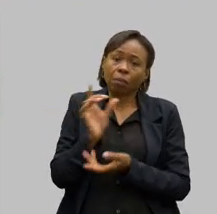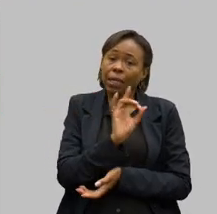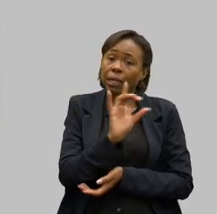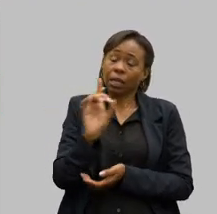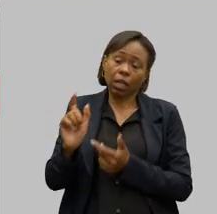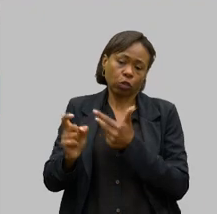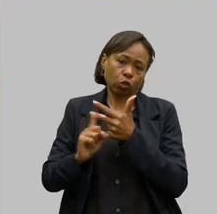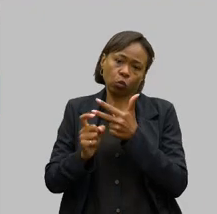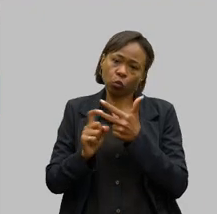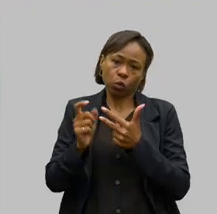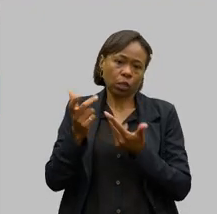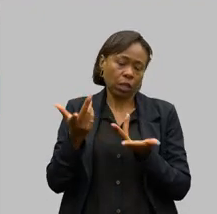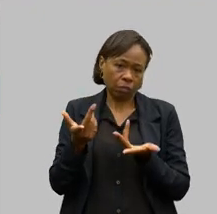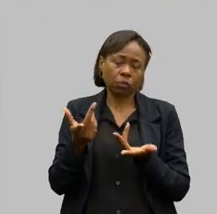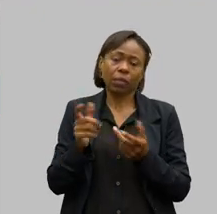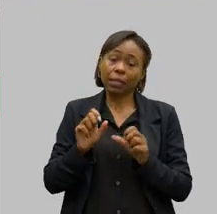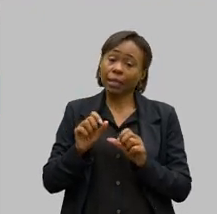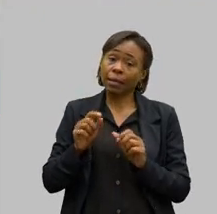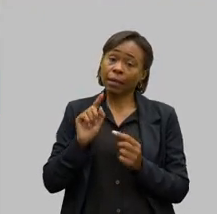comunidade escolar também.